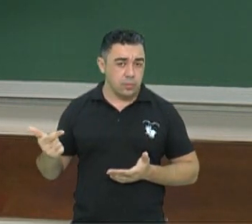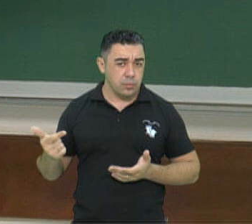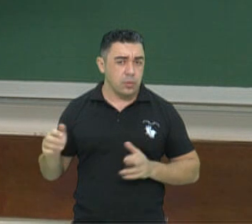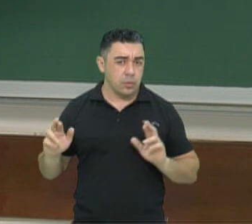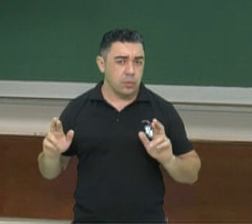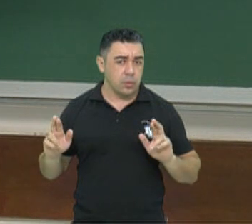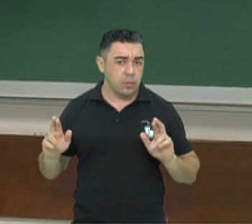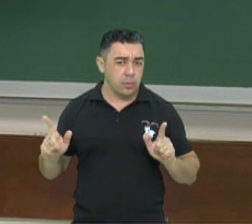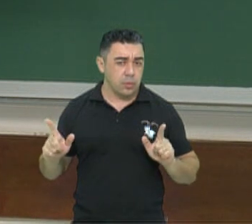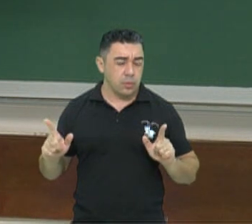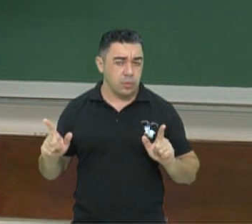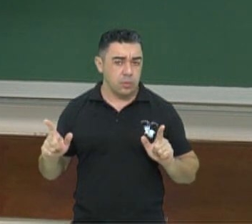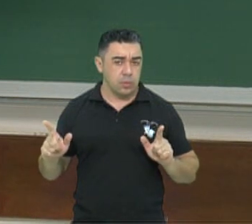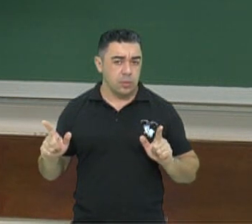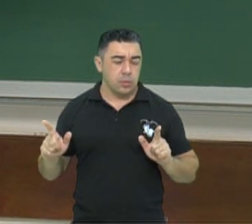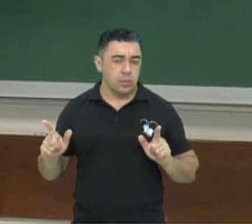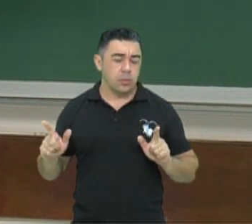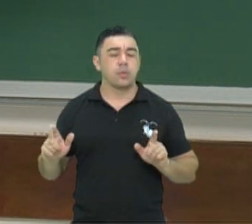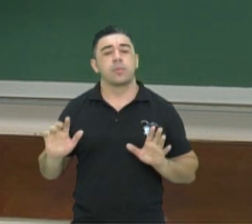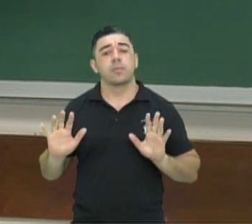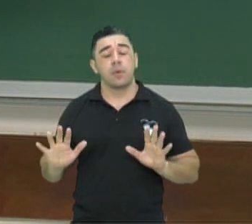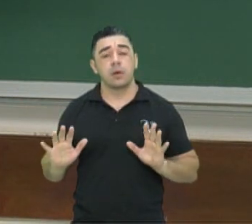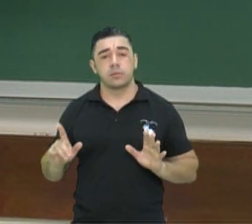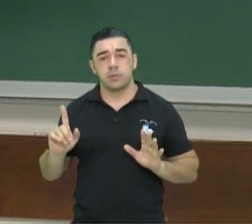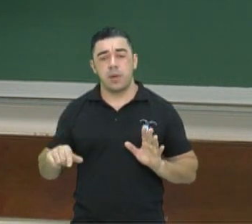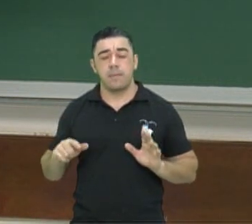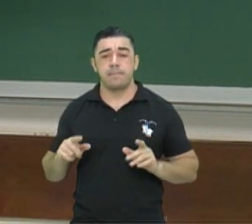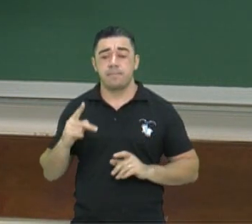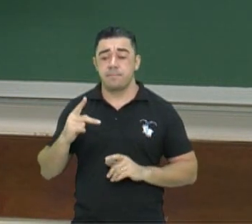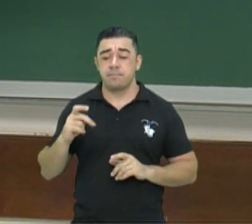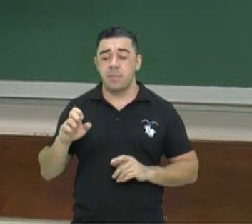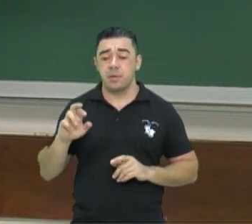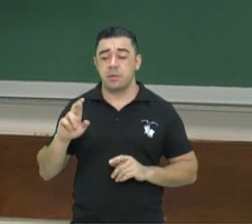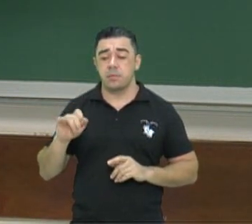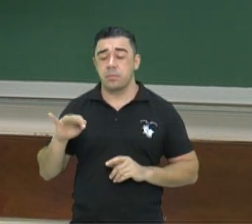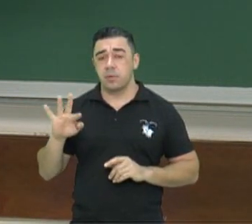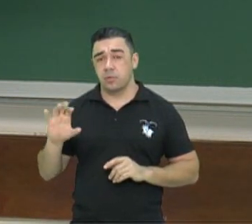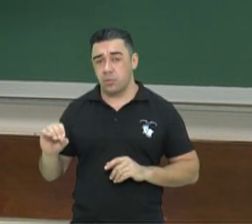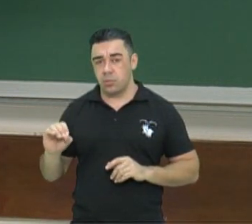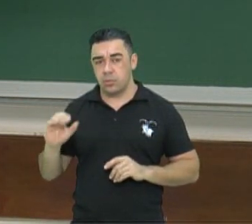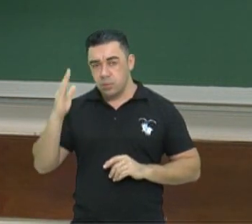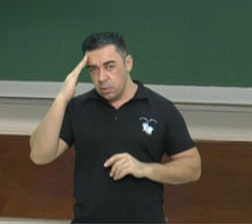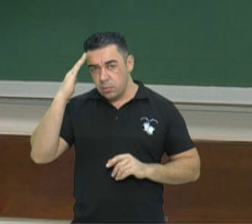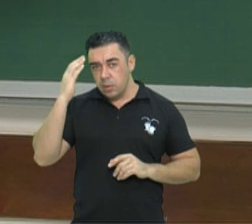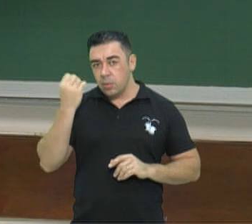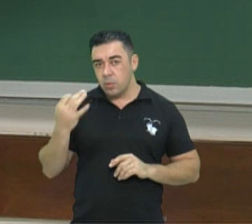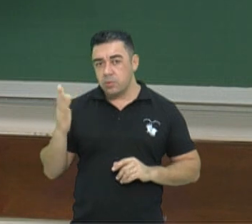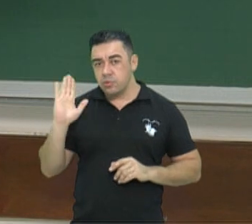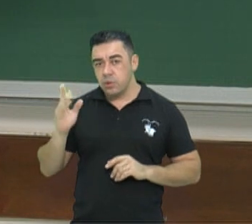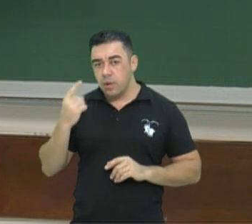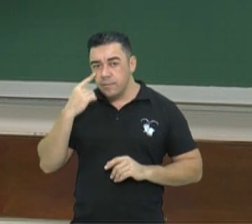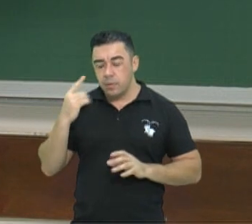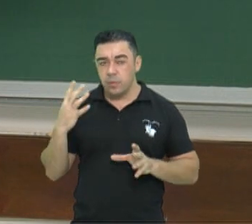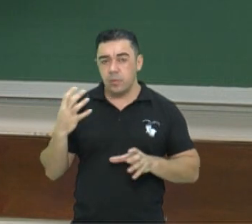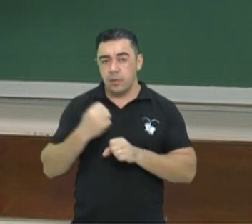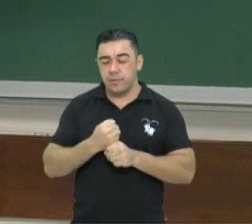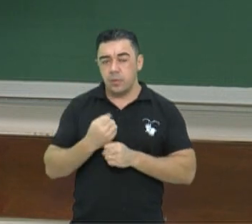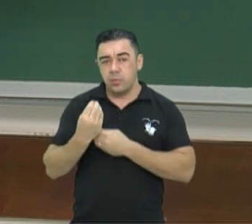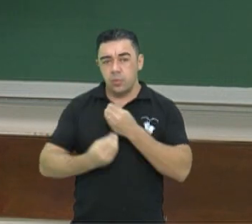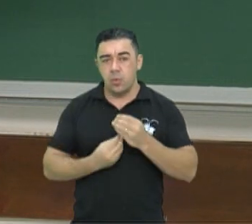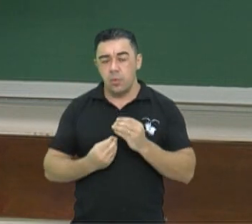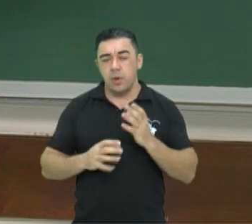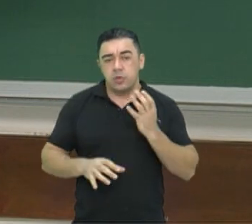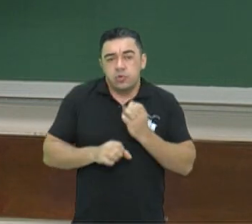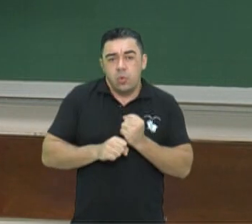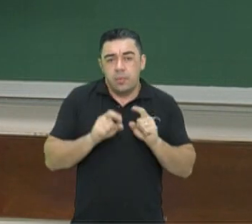pouquinho diferente, não há lado, mas há perímetro. Assim a gente já fez uma pequena revisão sobre perímetro, tá